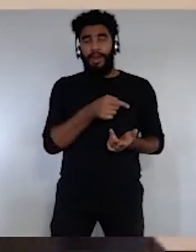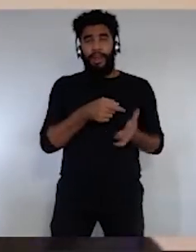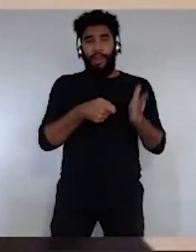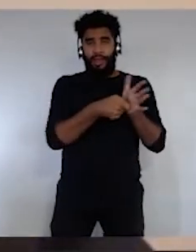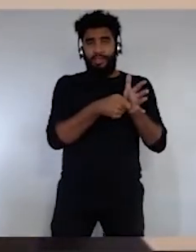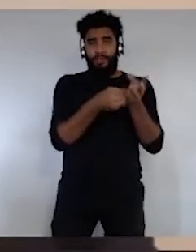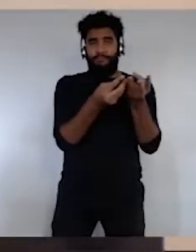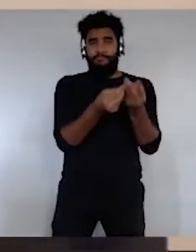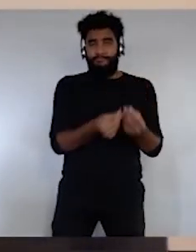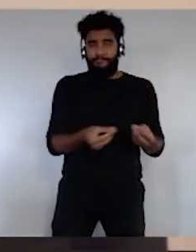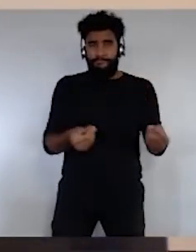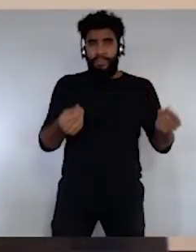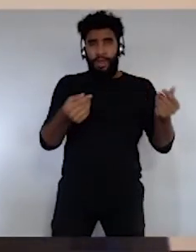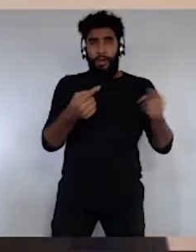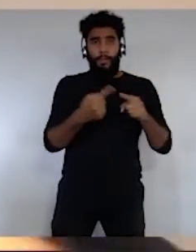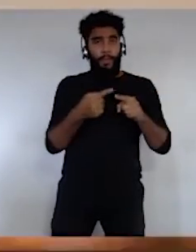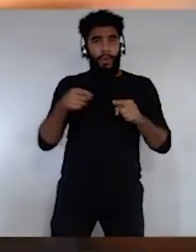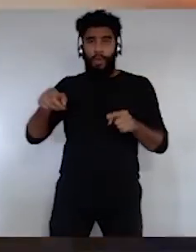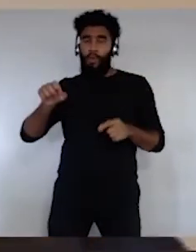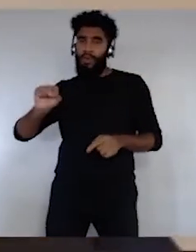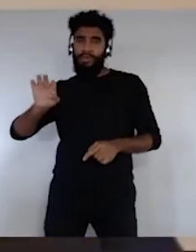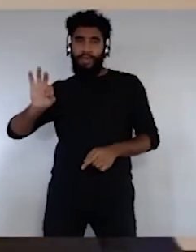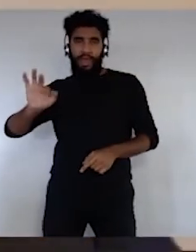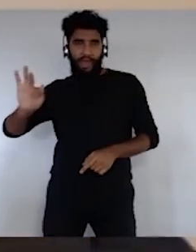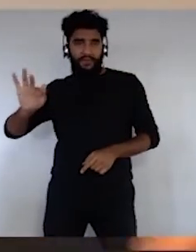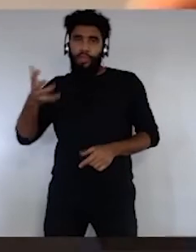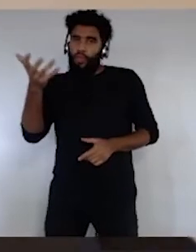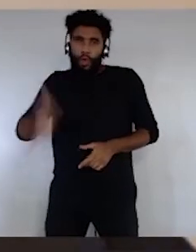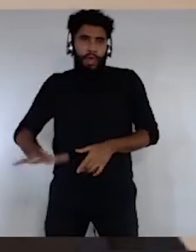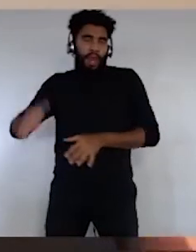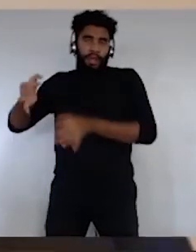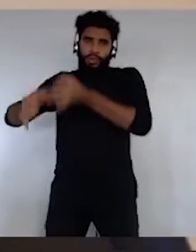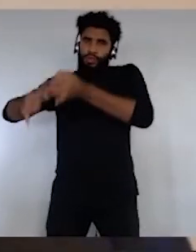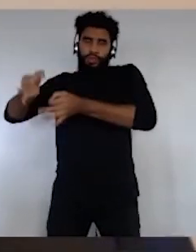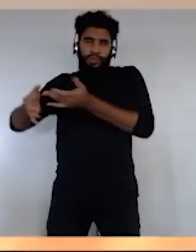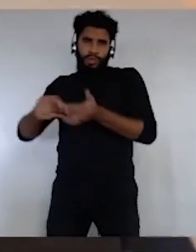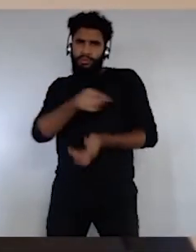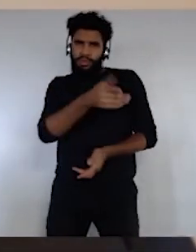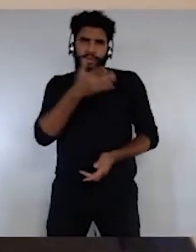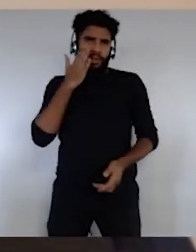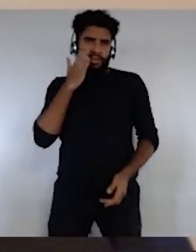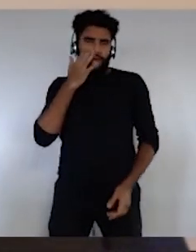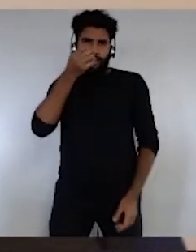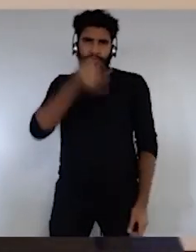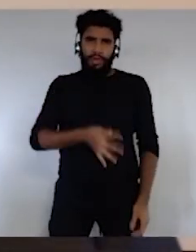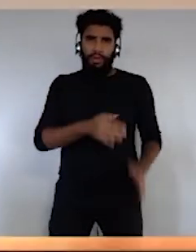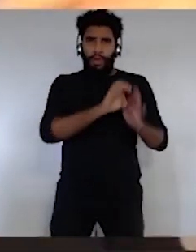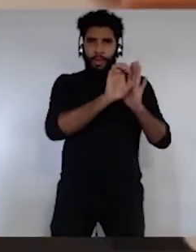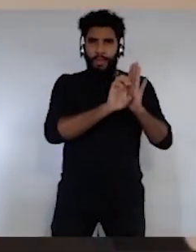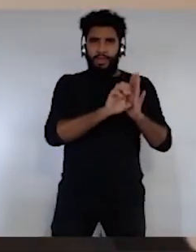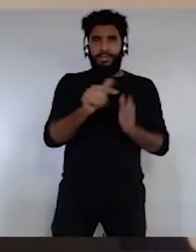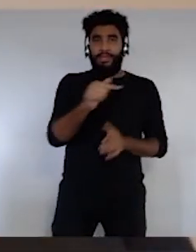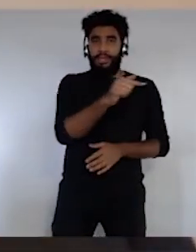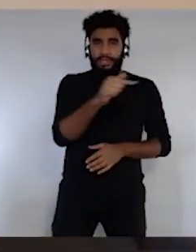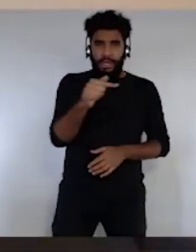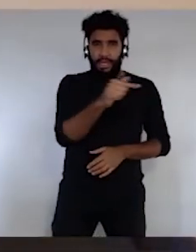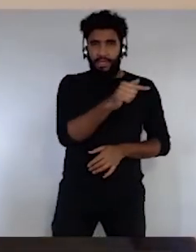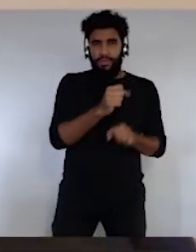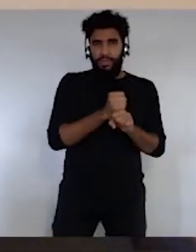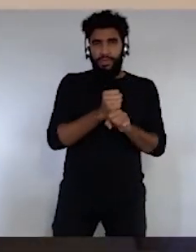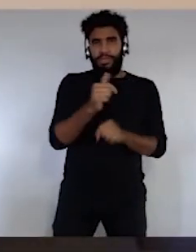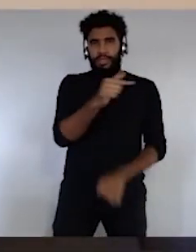coisa julgada formal ocorre quando a decisão não pode mais ser impugnada. Então, você tem uma decisão que já transitou em julgado, mas,